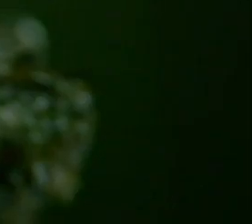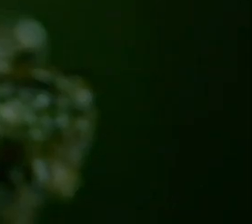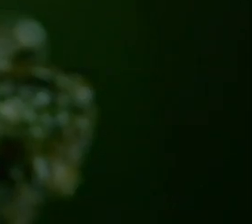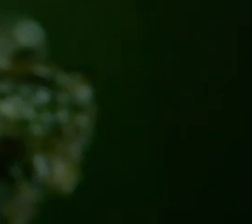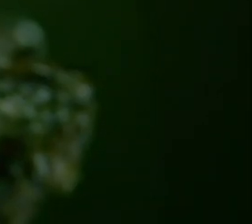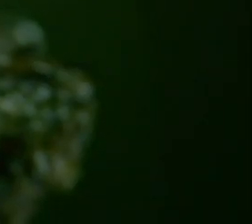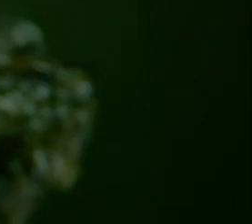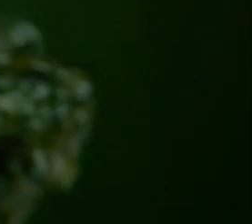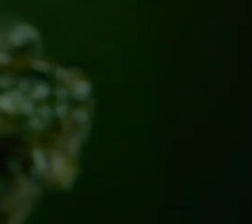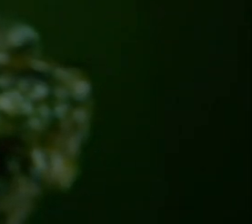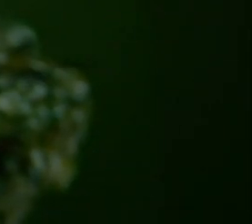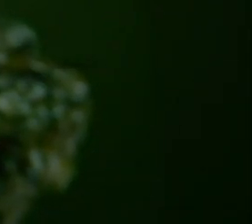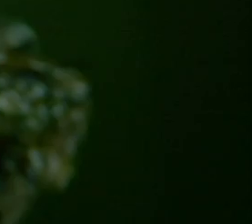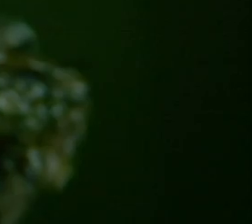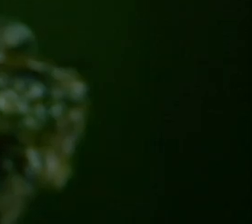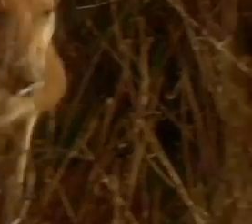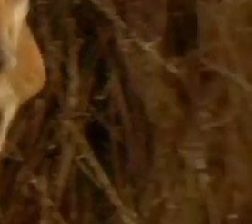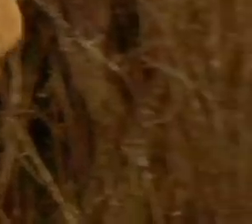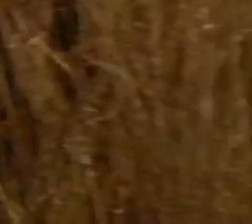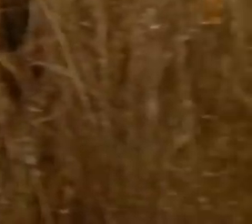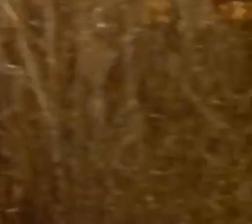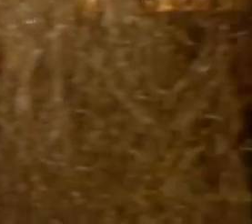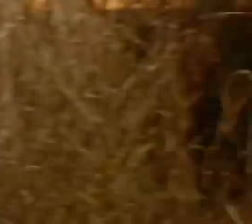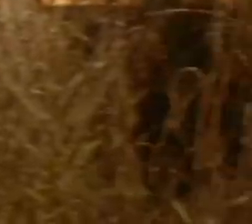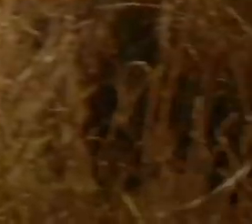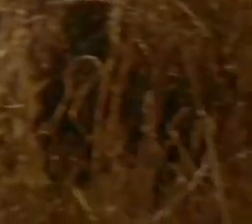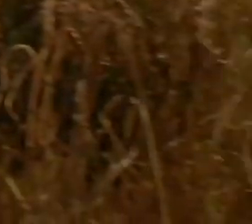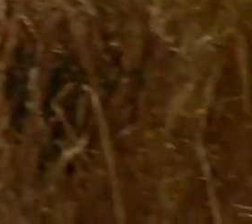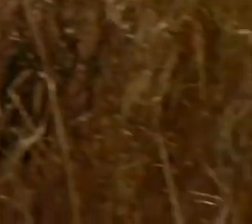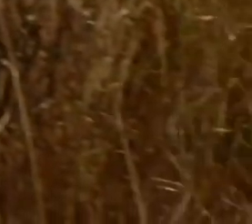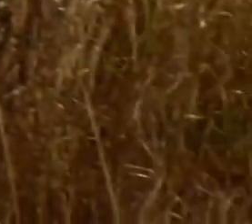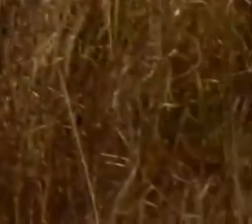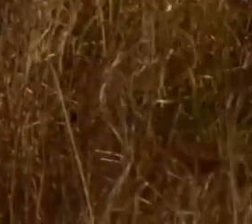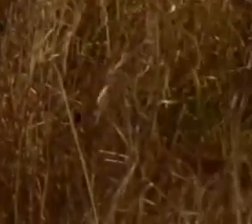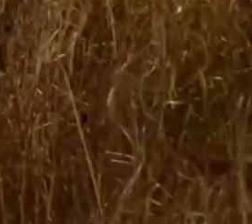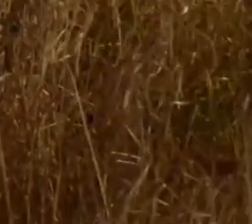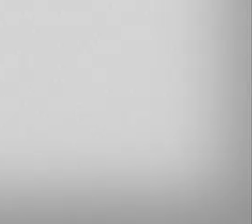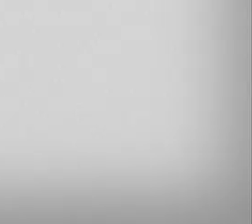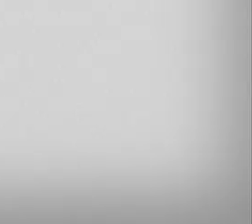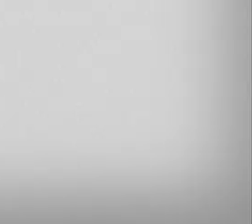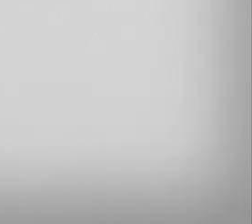Domingo em novo horário, 5 da tarde, no Planeta Terra.